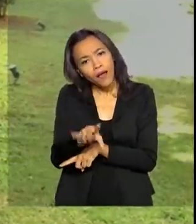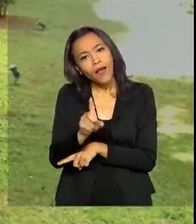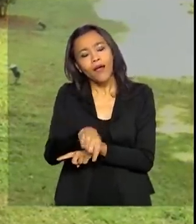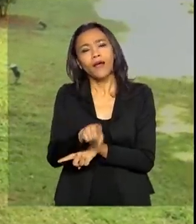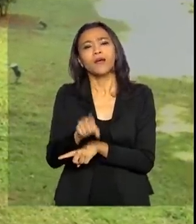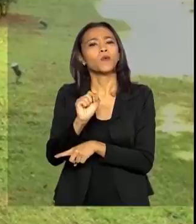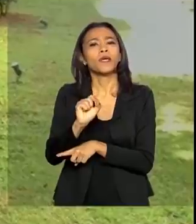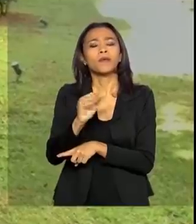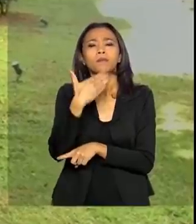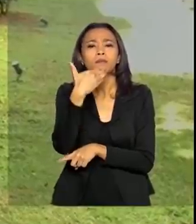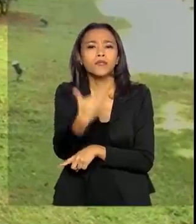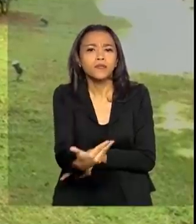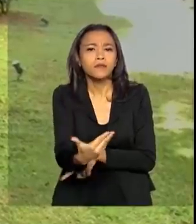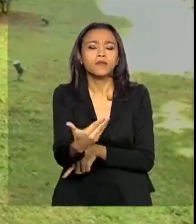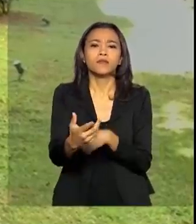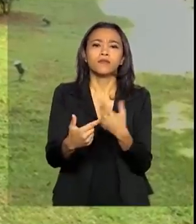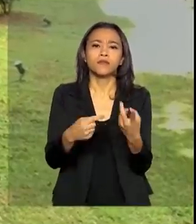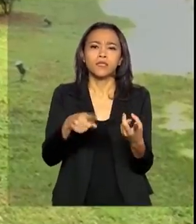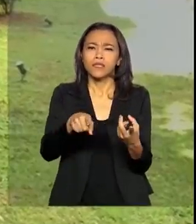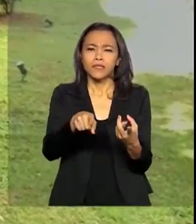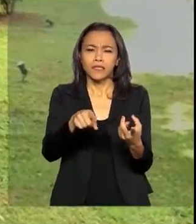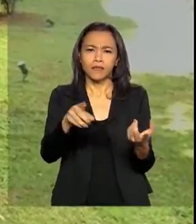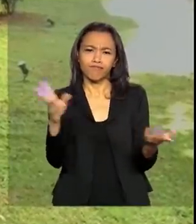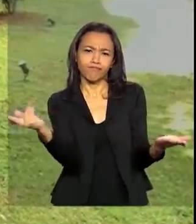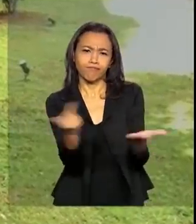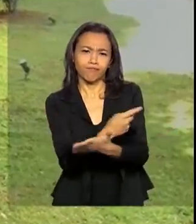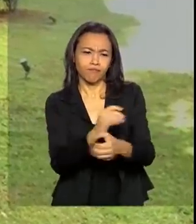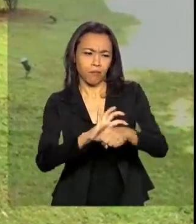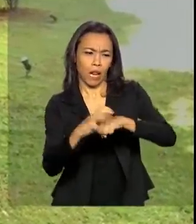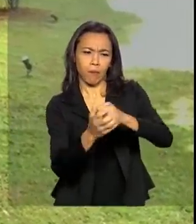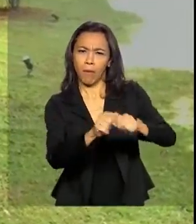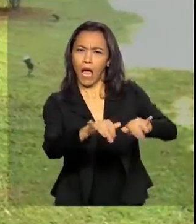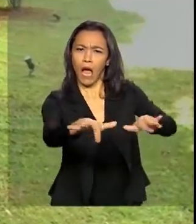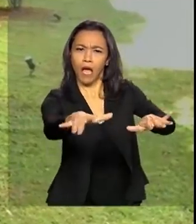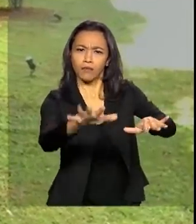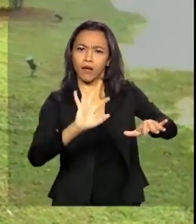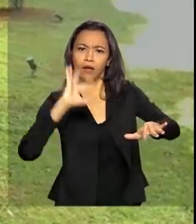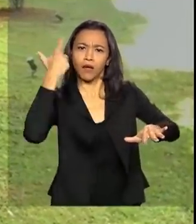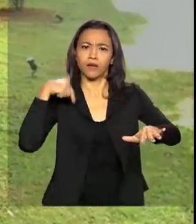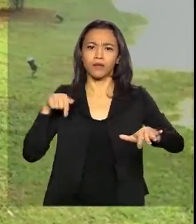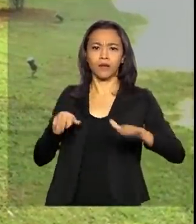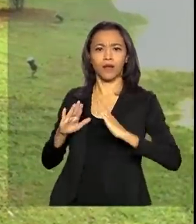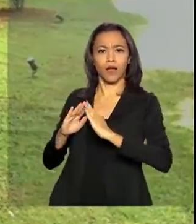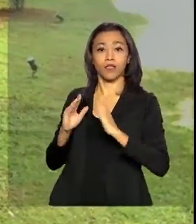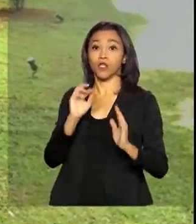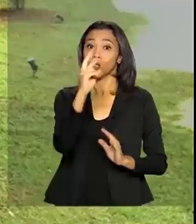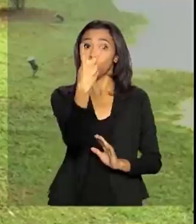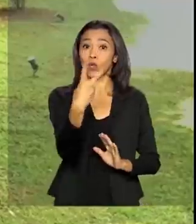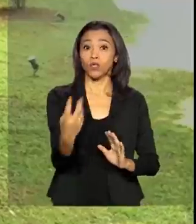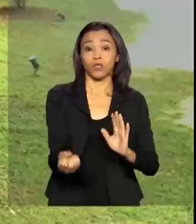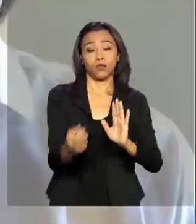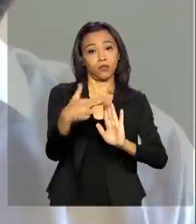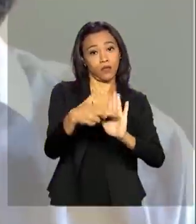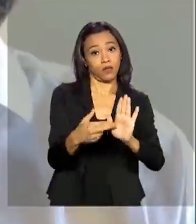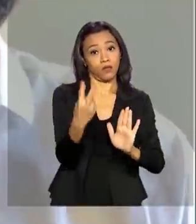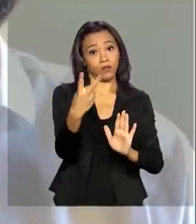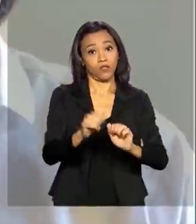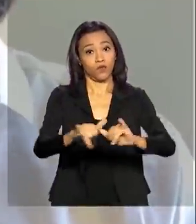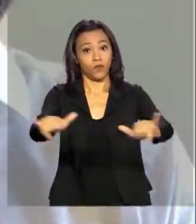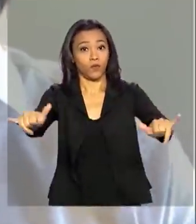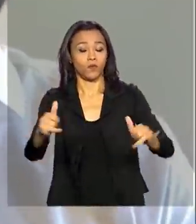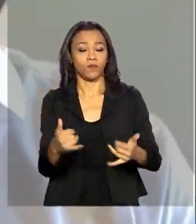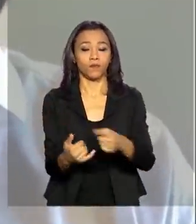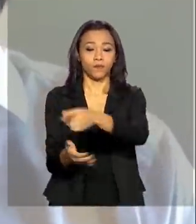demandas causadas pelo avanço do novo vírus, o governo lançou dois novos protocolos digitais. São